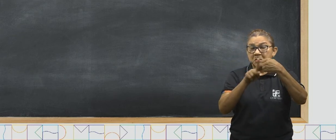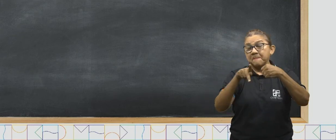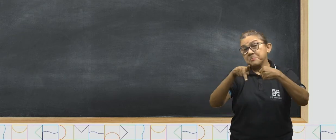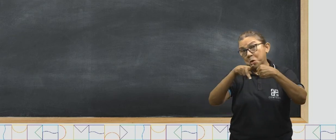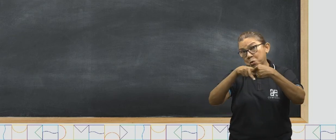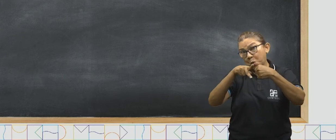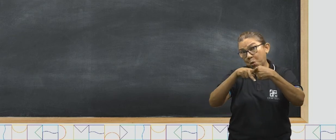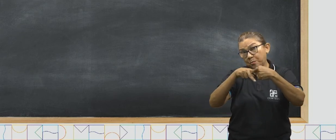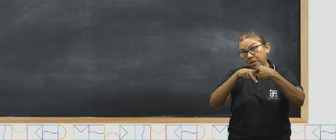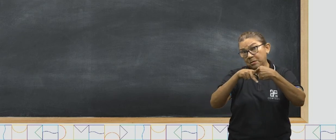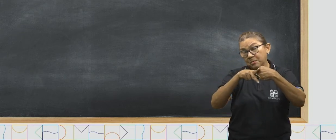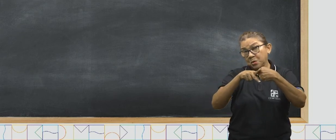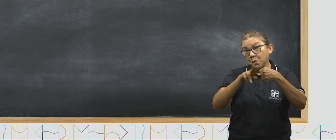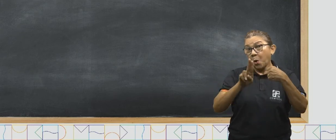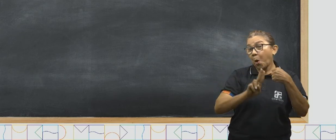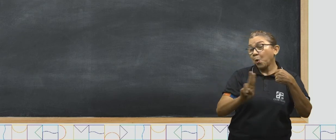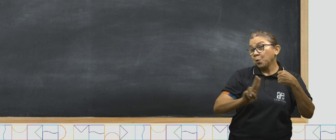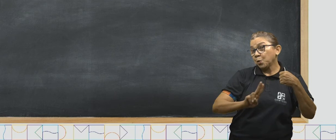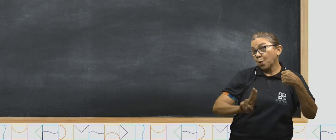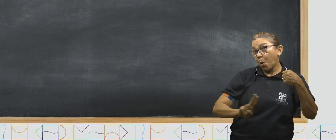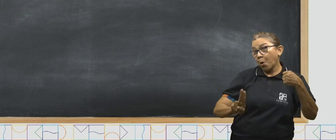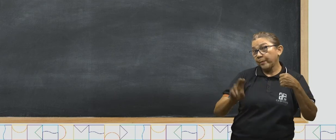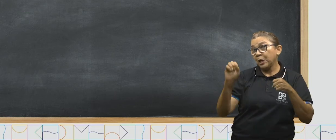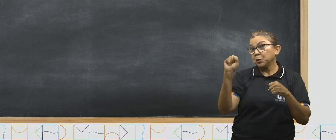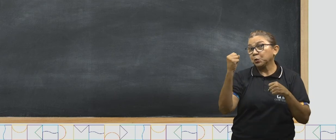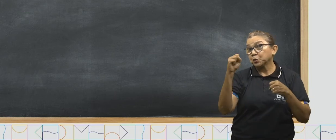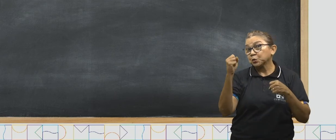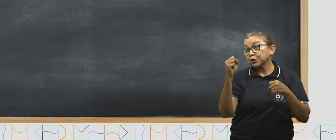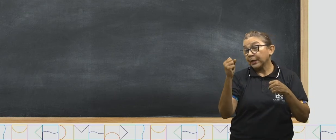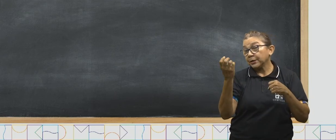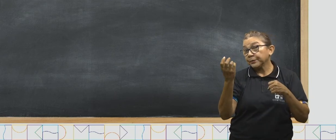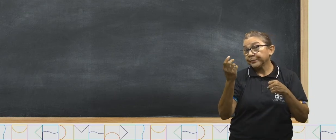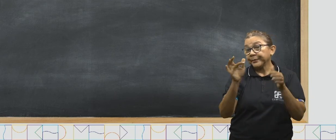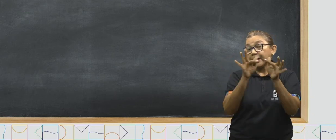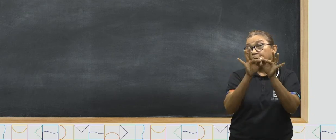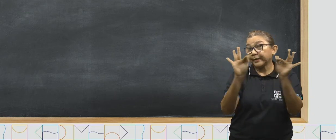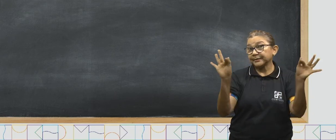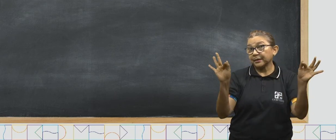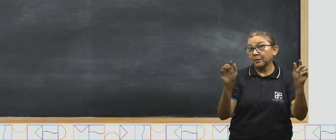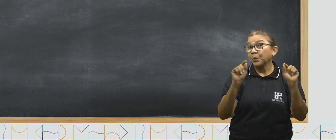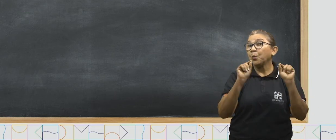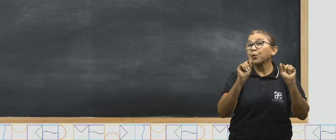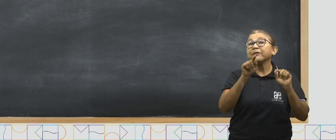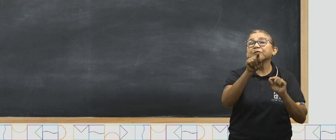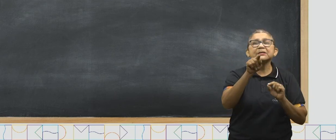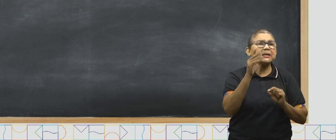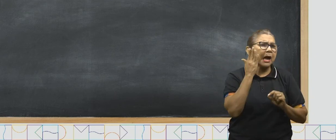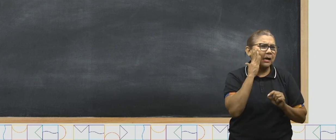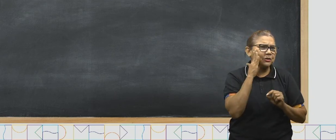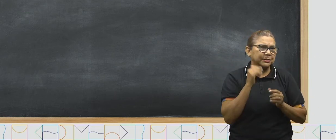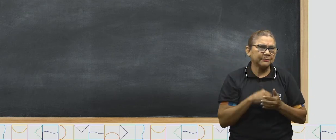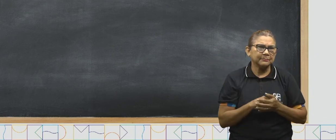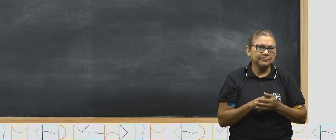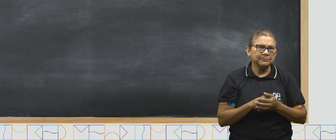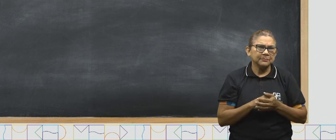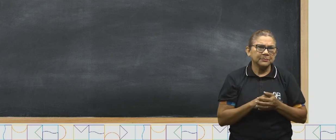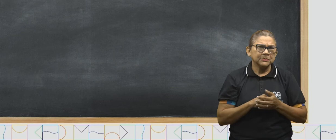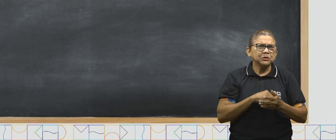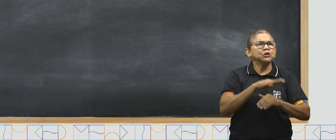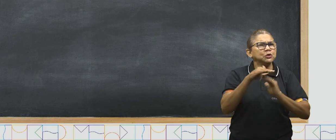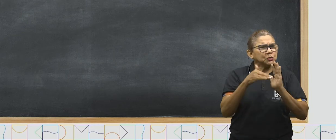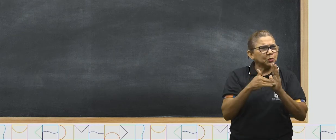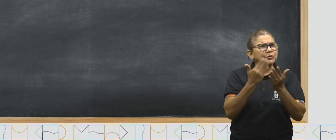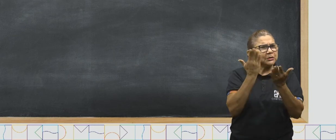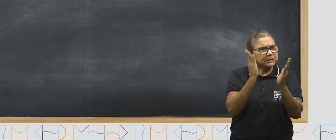pronomes ou os nomes dos sujeitos da oração? O que você acha, aluno, de tudo aquilo que